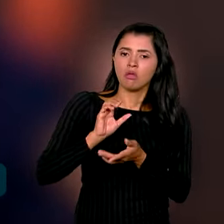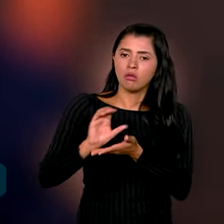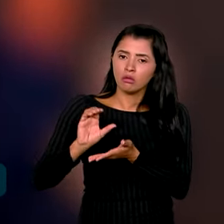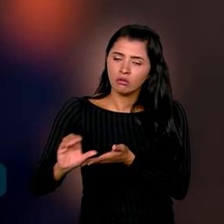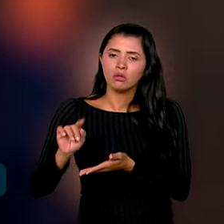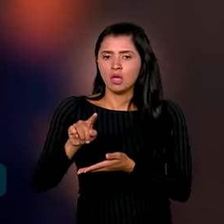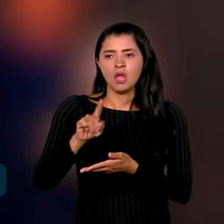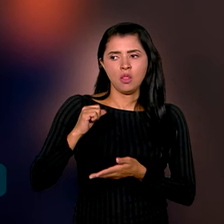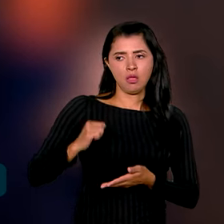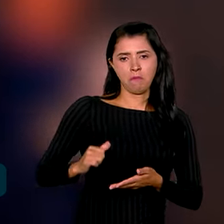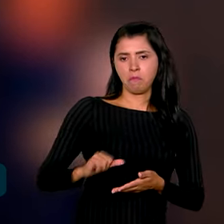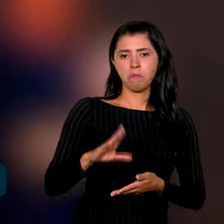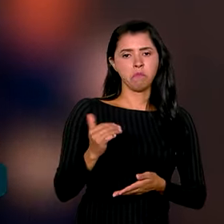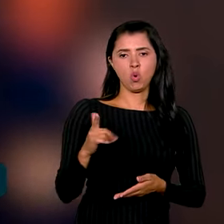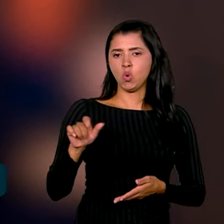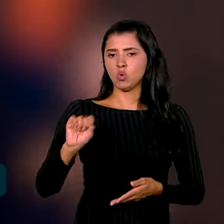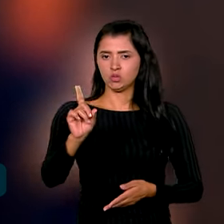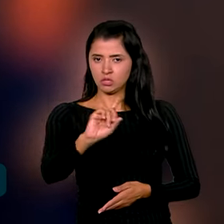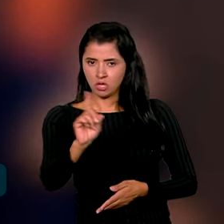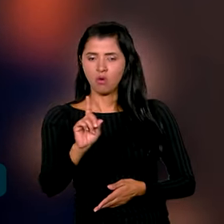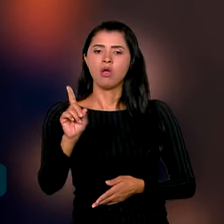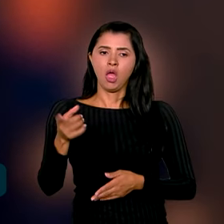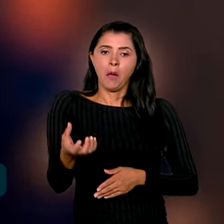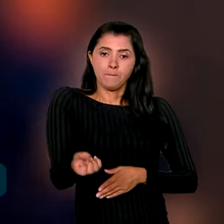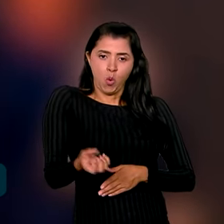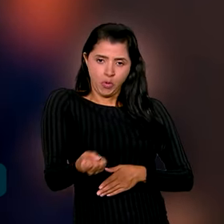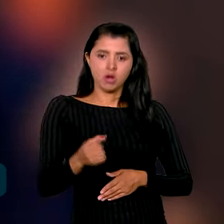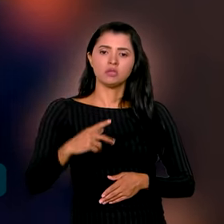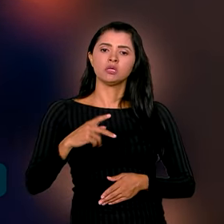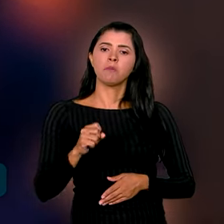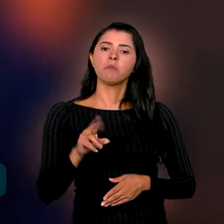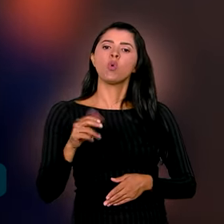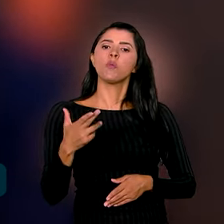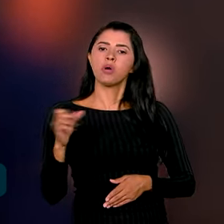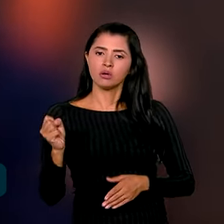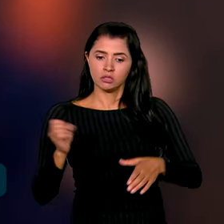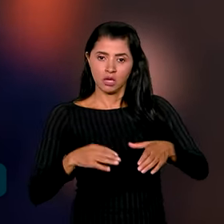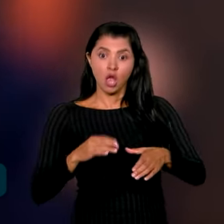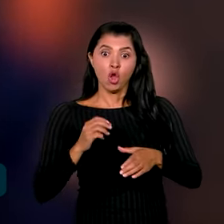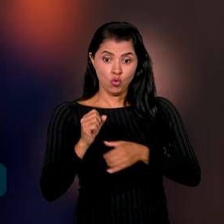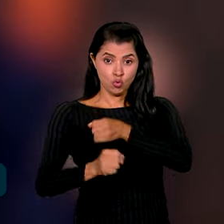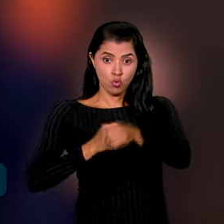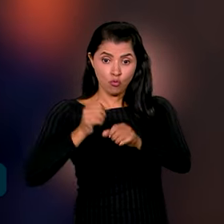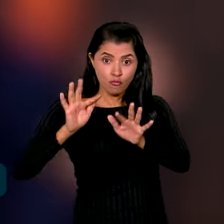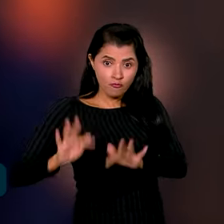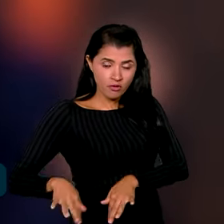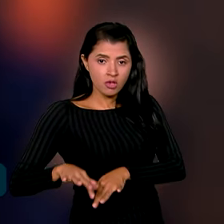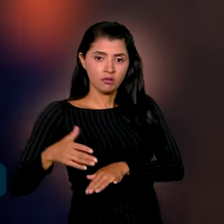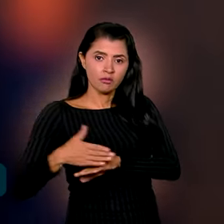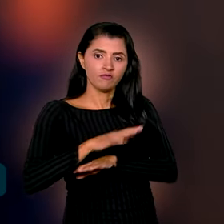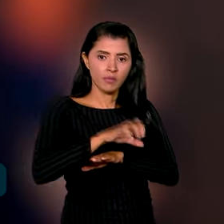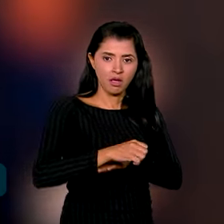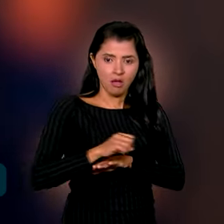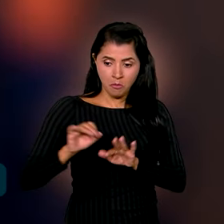na verdade não é uma bolsa não, é uma poupança. Uma poupança. Em que esse cara, no final do ano, vai retirar, no final dos